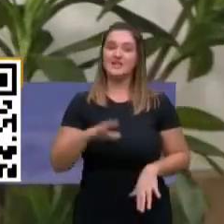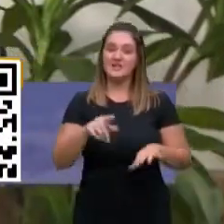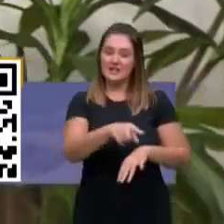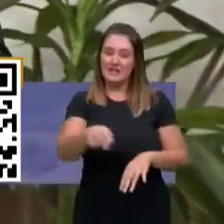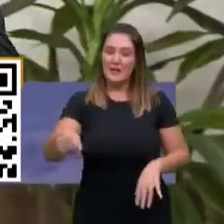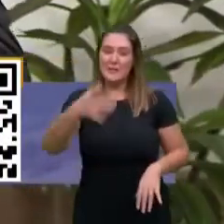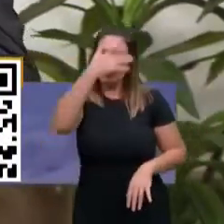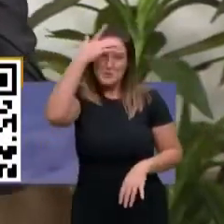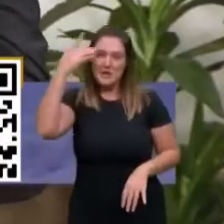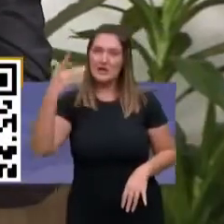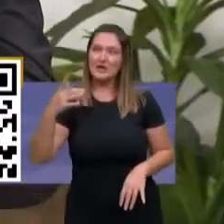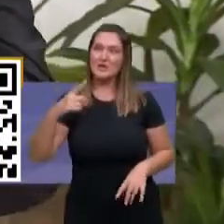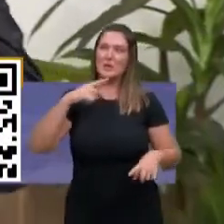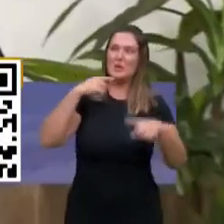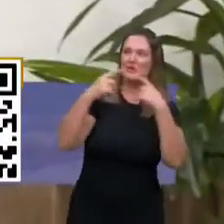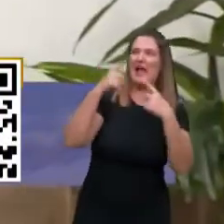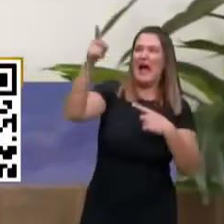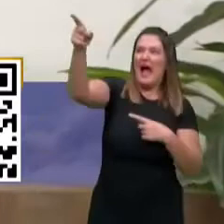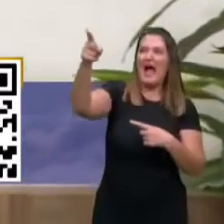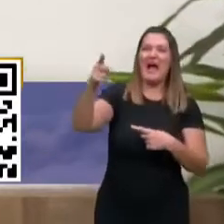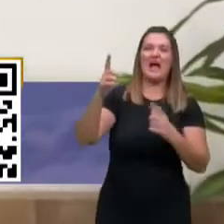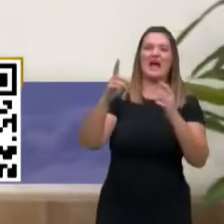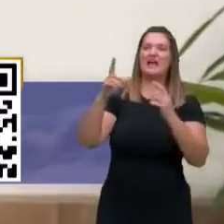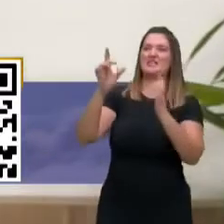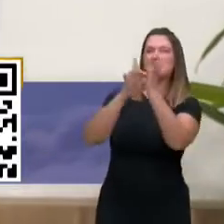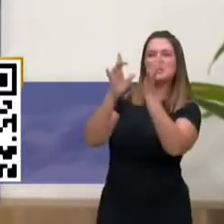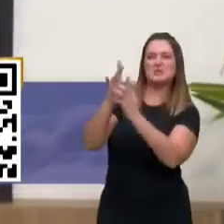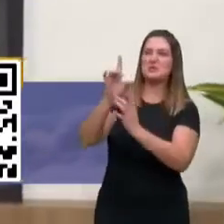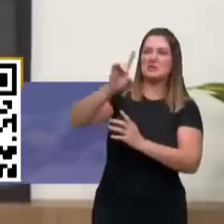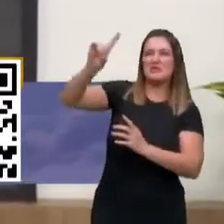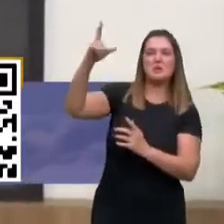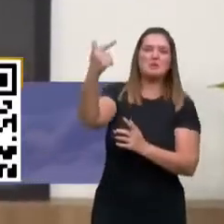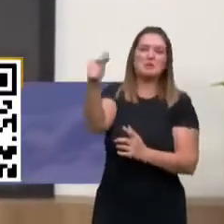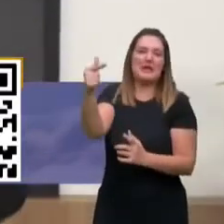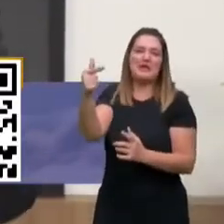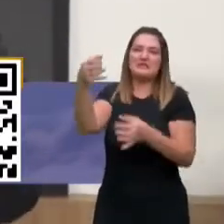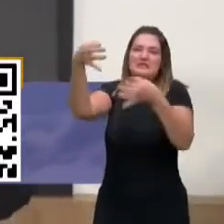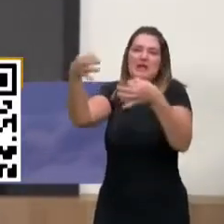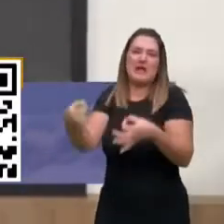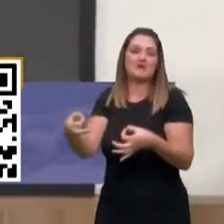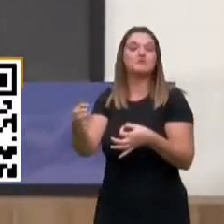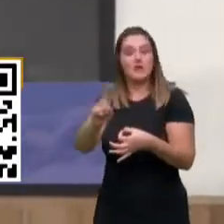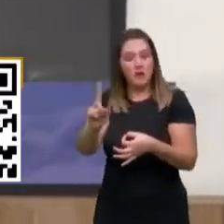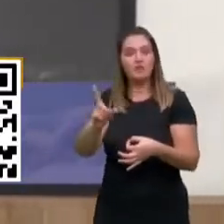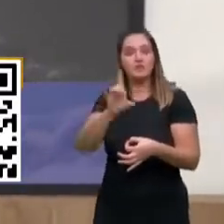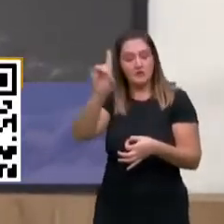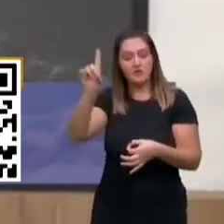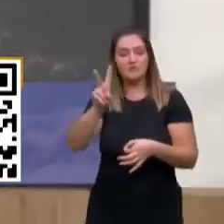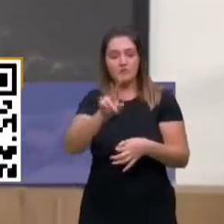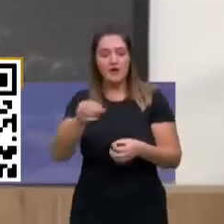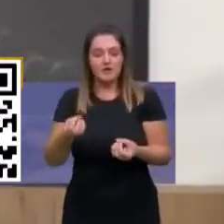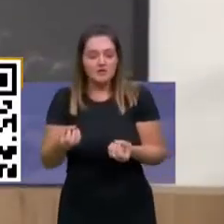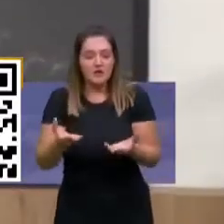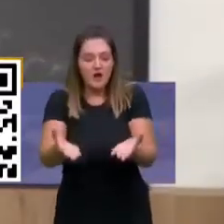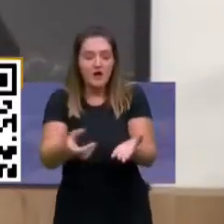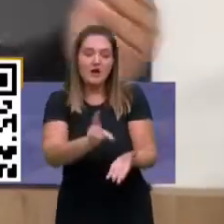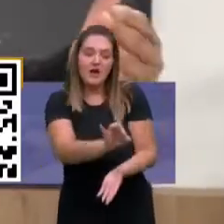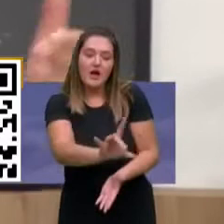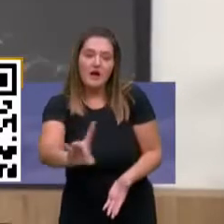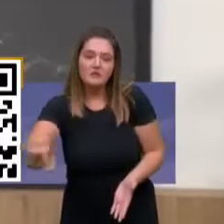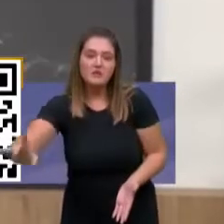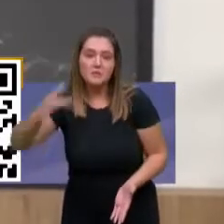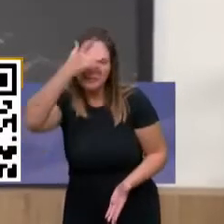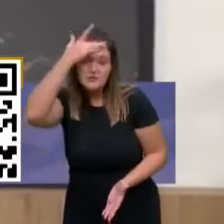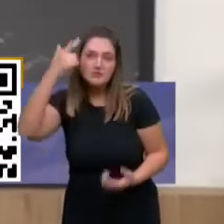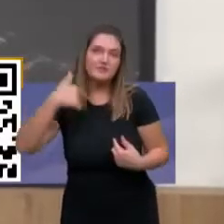tenha dúvidas sobre a decisão de Deus, para que ninguém duvide nem questione a decisão de Deus, ele vai permitir que cada um veja o